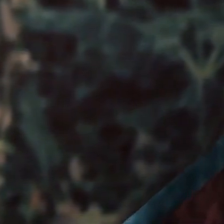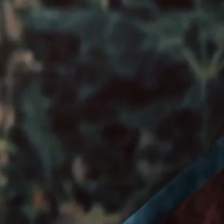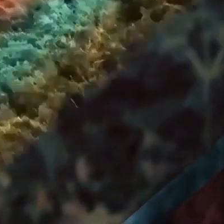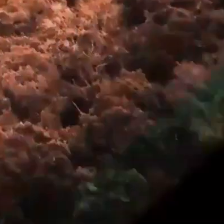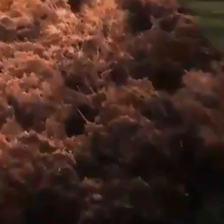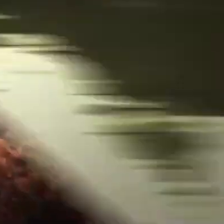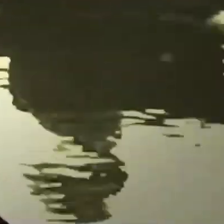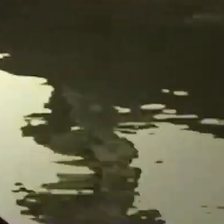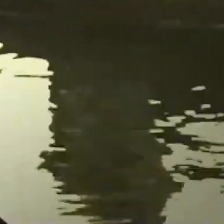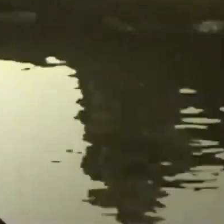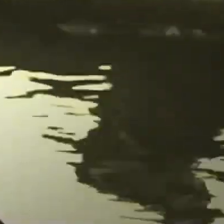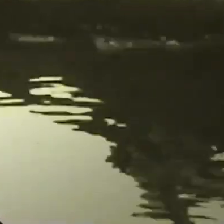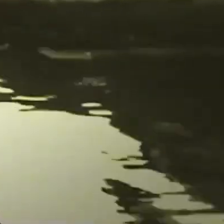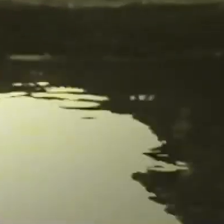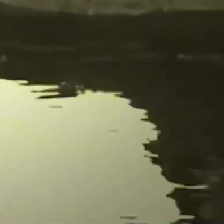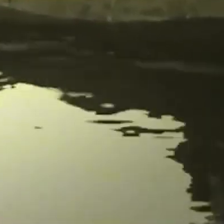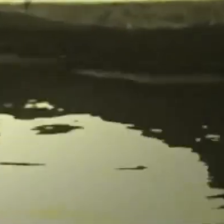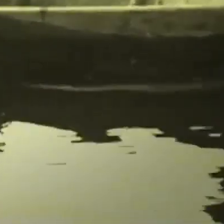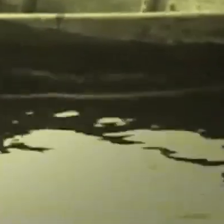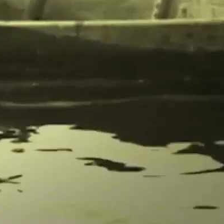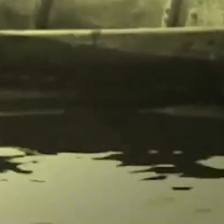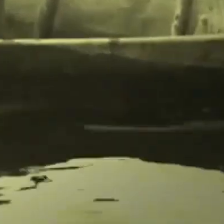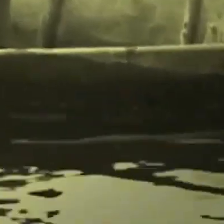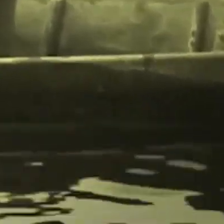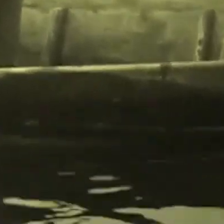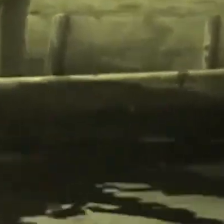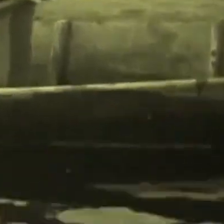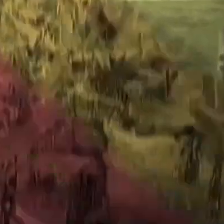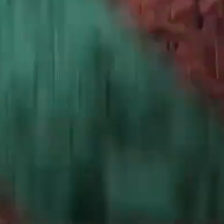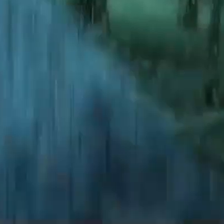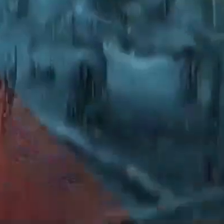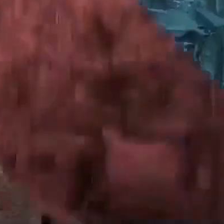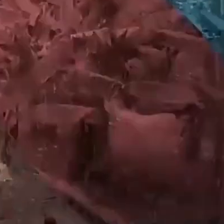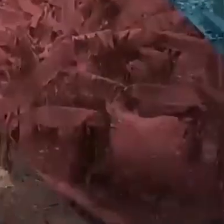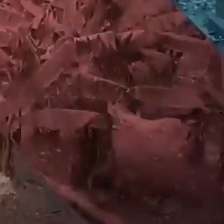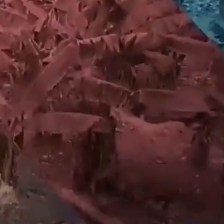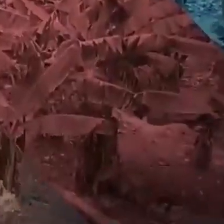Tchau. Tchau. Tchau.